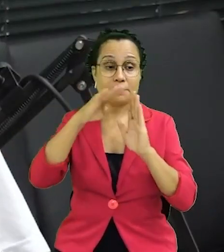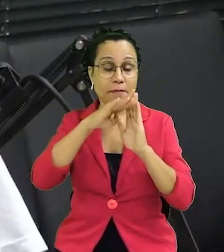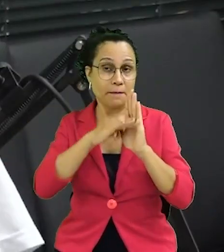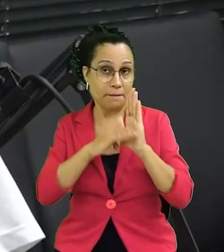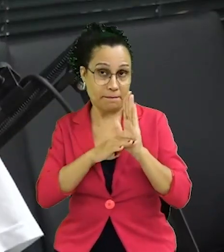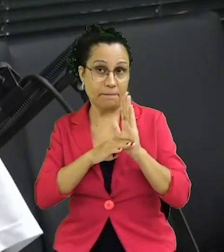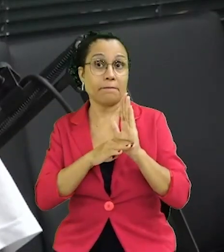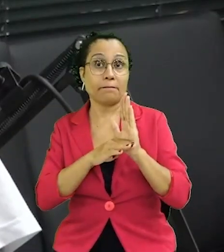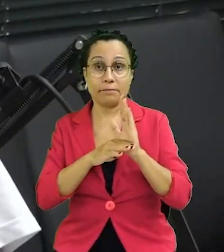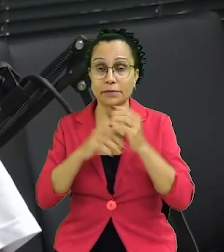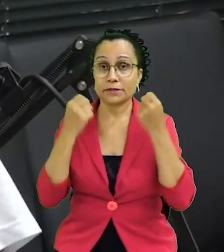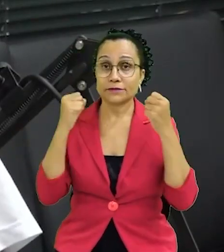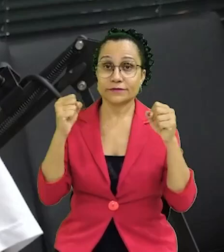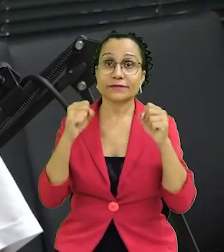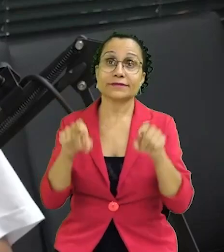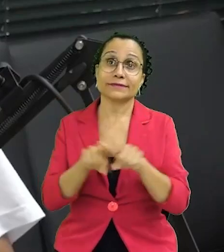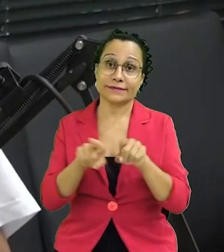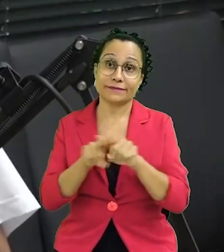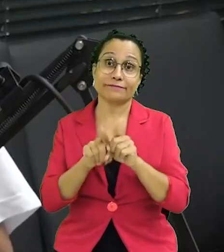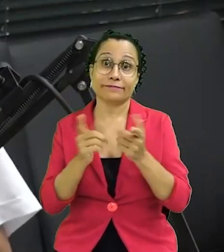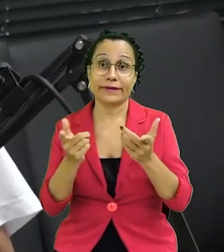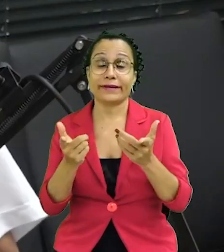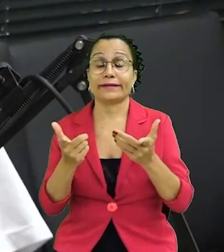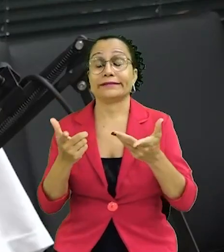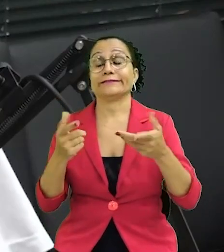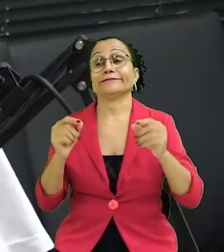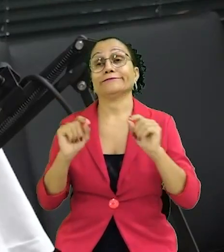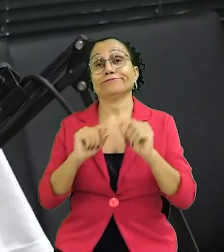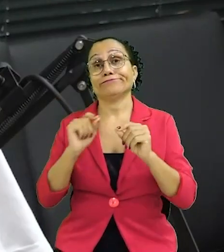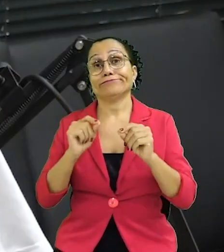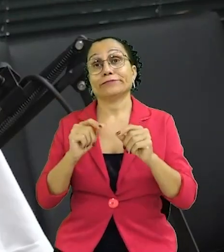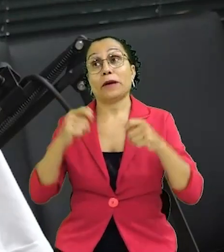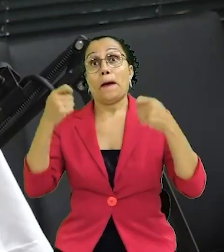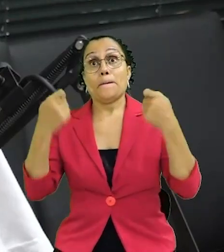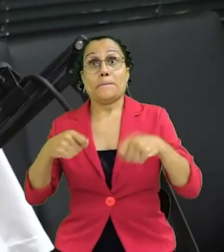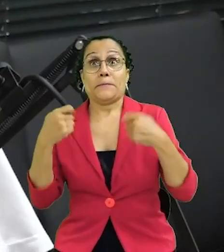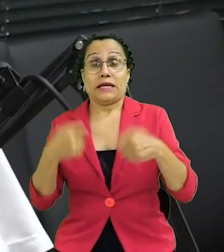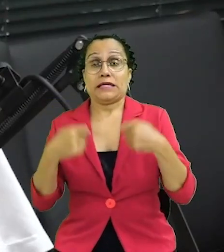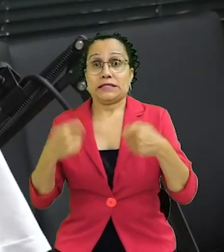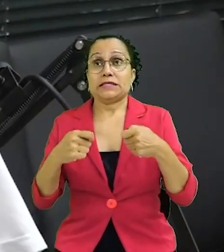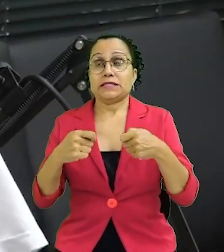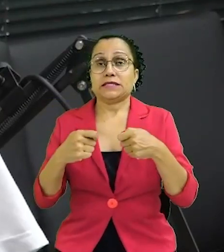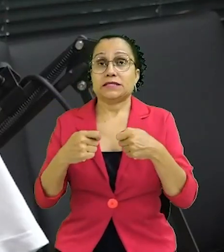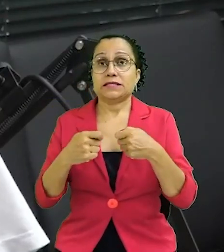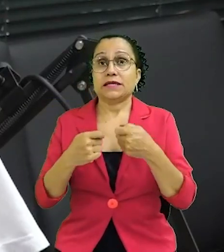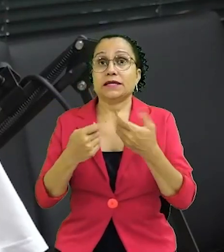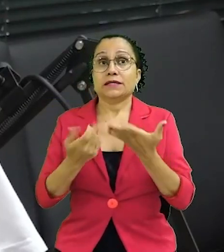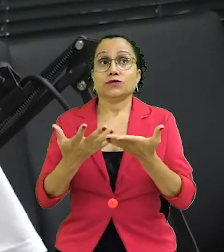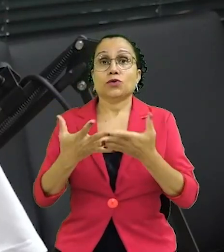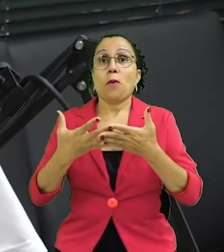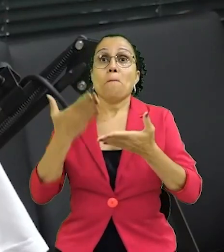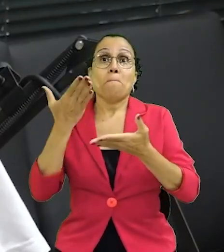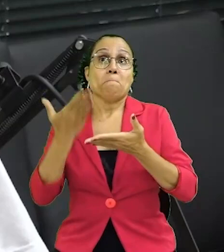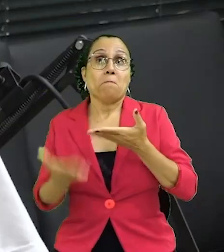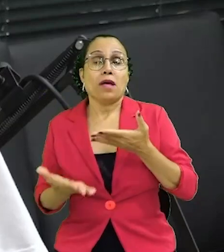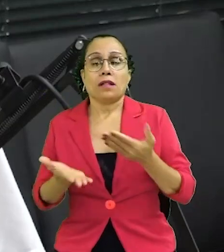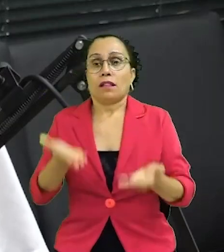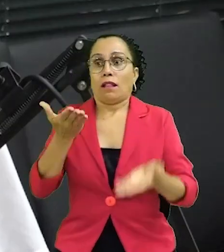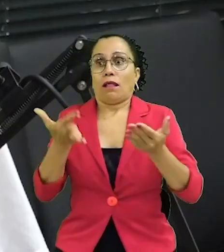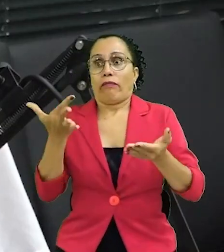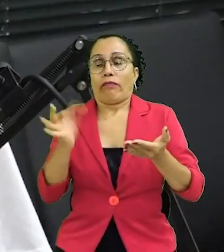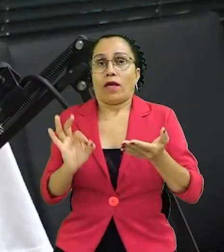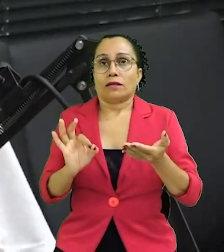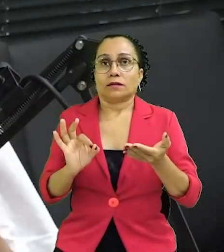físico também se tornam frustrantes. Eu preciso eliminar 10 quilos e eu consigo na meta traçada